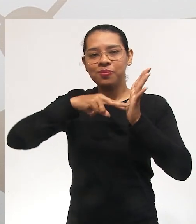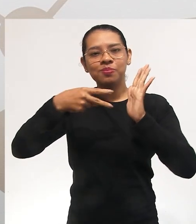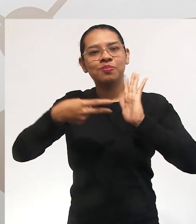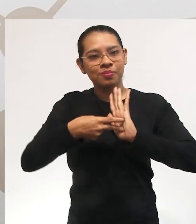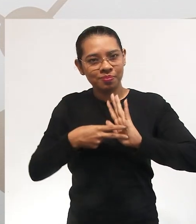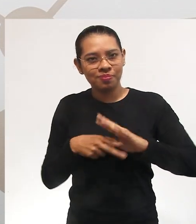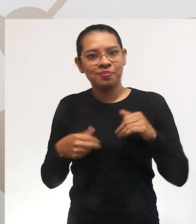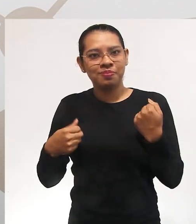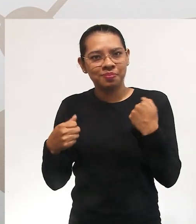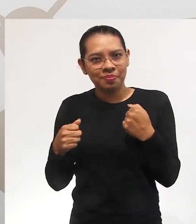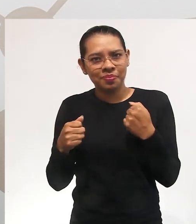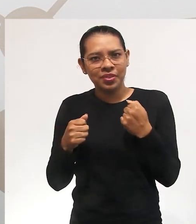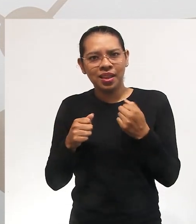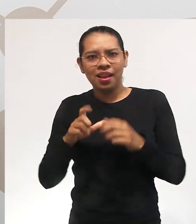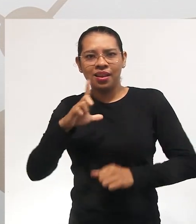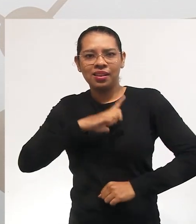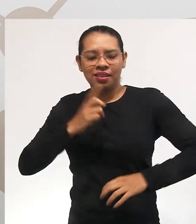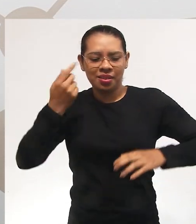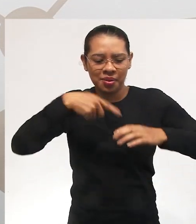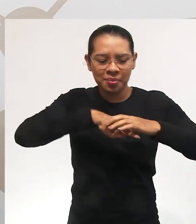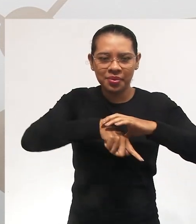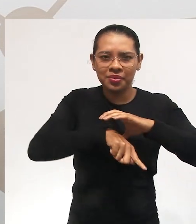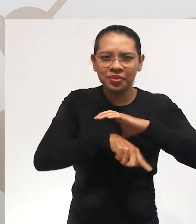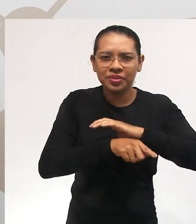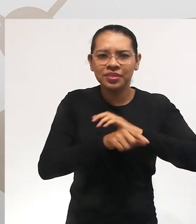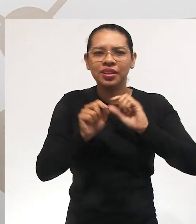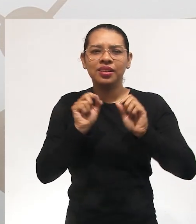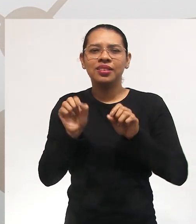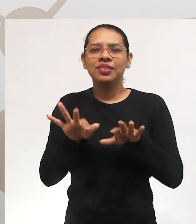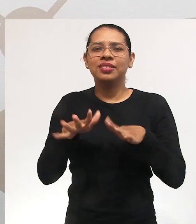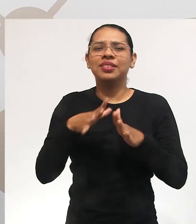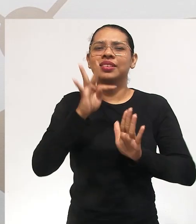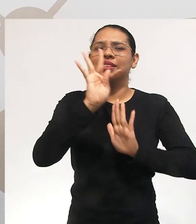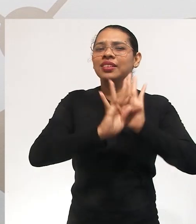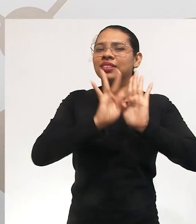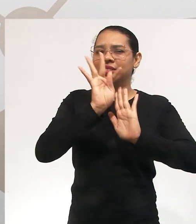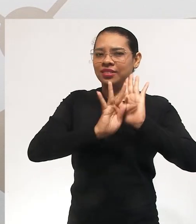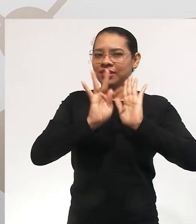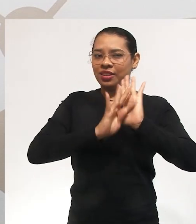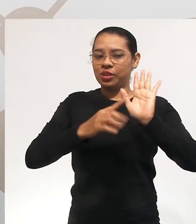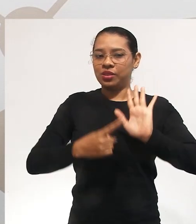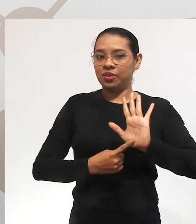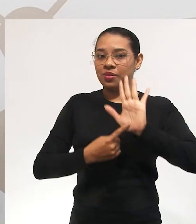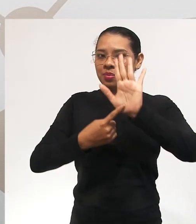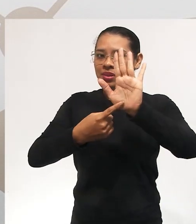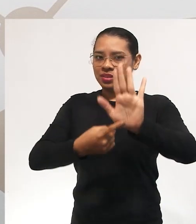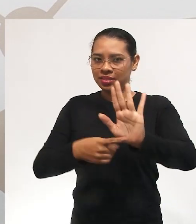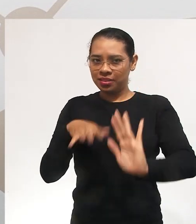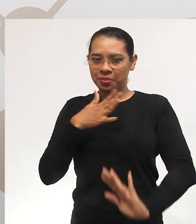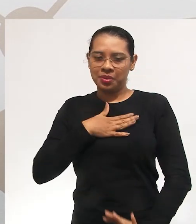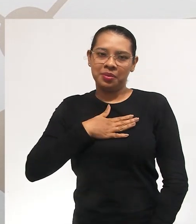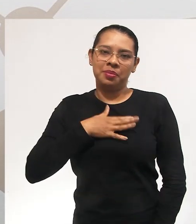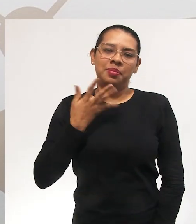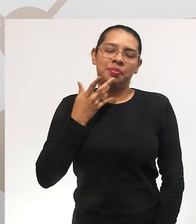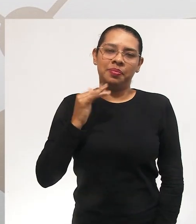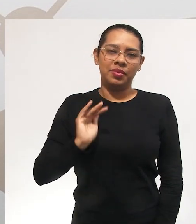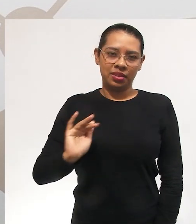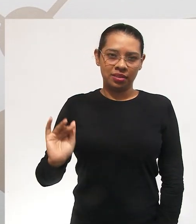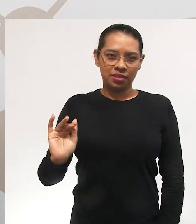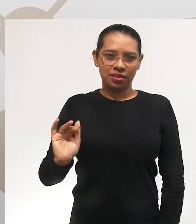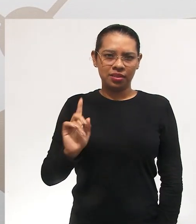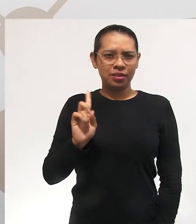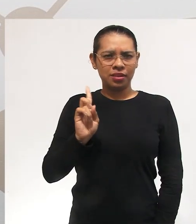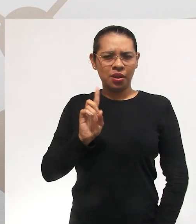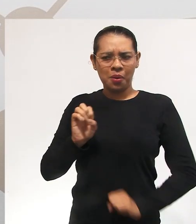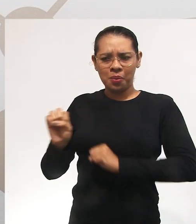profundos, que exigem muito para que você faça uma análise. Então, também saber escolher que tipo de texto eu levo para as crianças. Porque